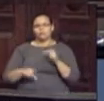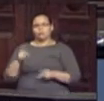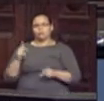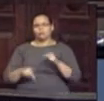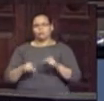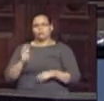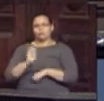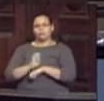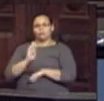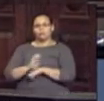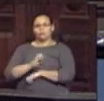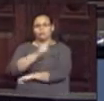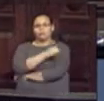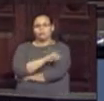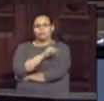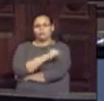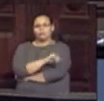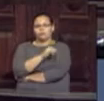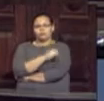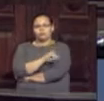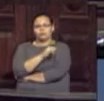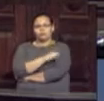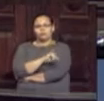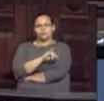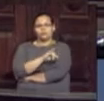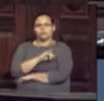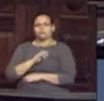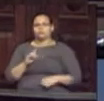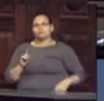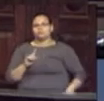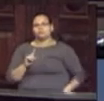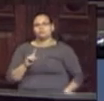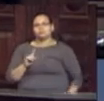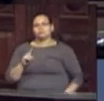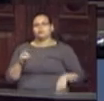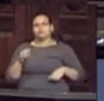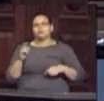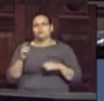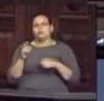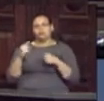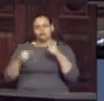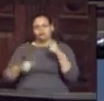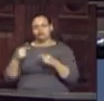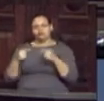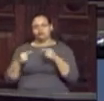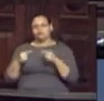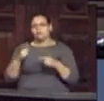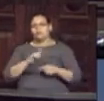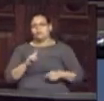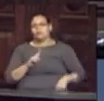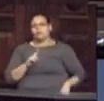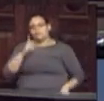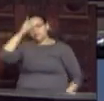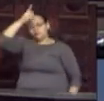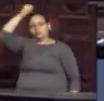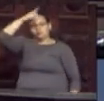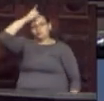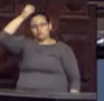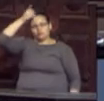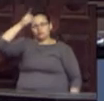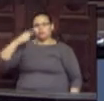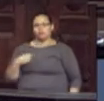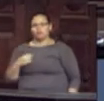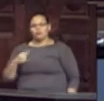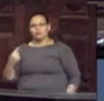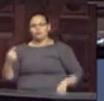população do Estado do Rio de Janeiro, que está em questão, não é uma disputa partidária, não é uma disputa ideológica, não é uma disputa entre oposição e governo,